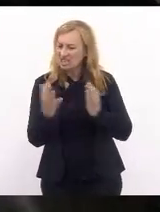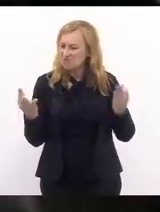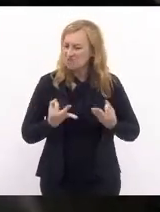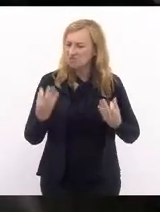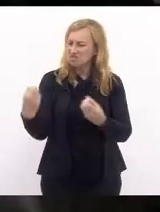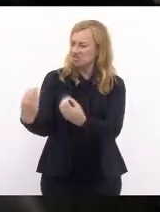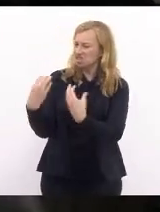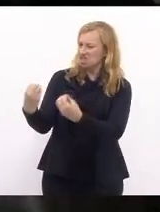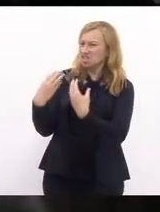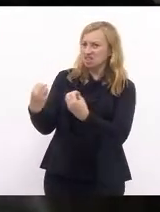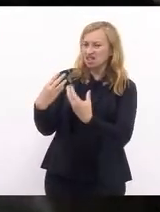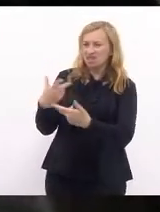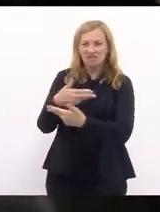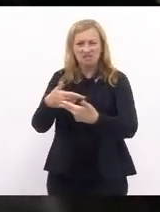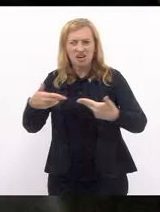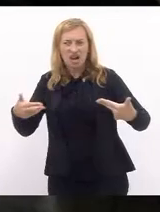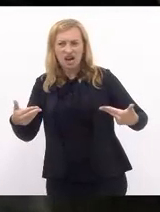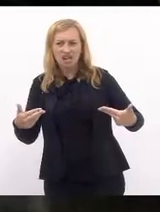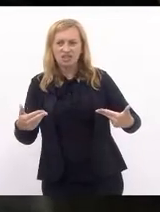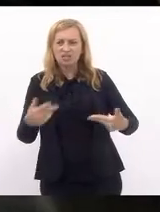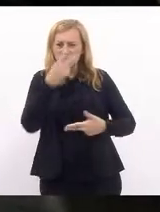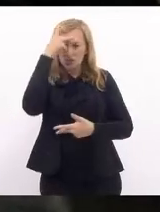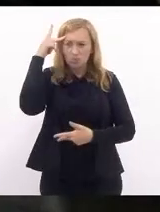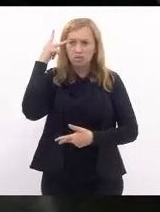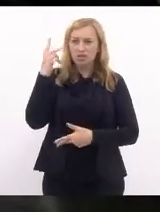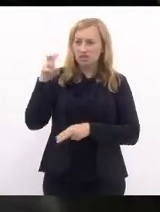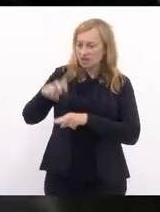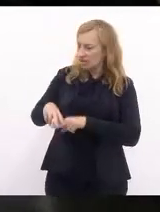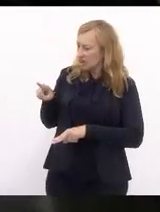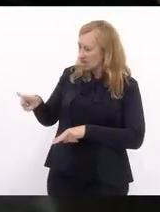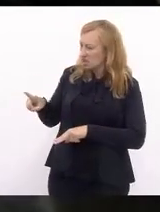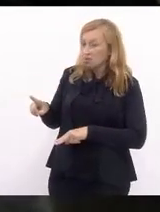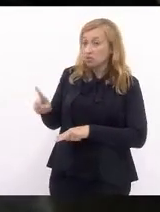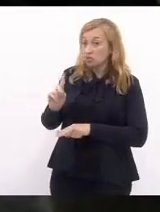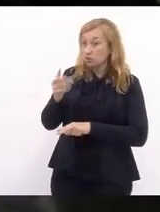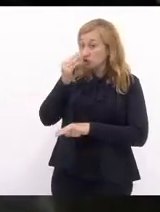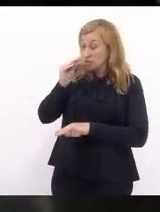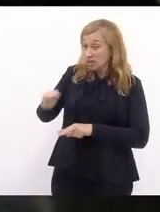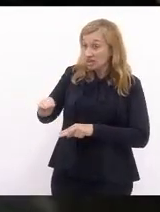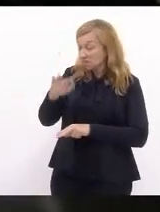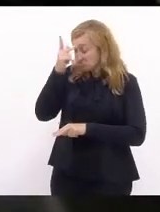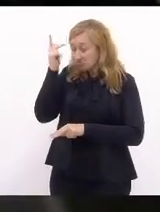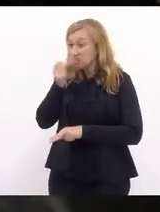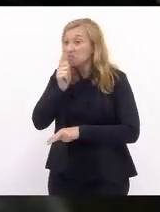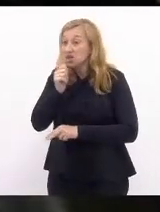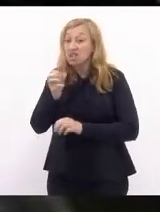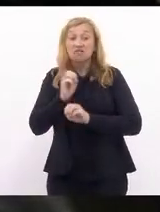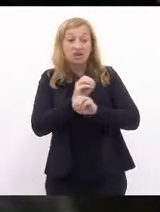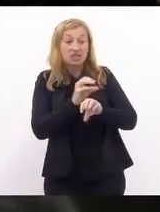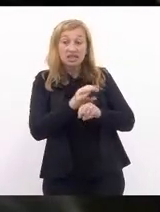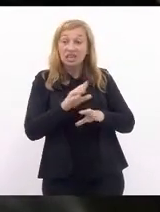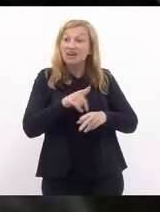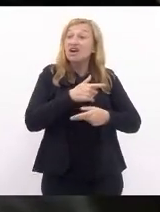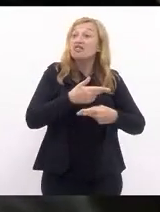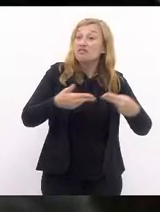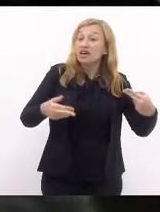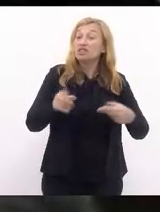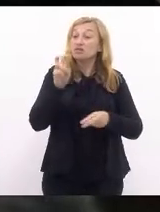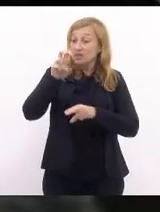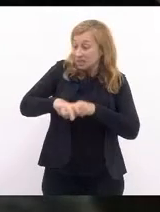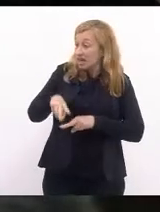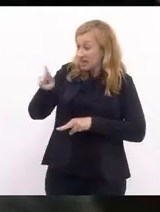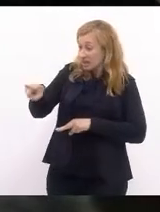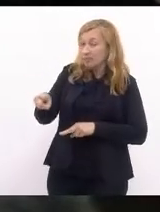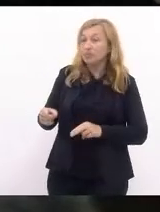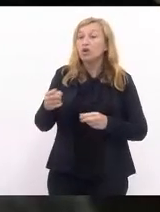casa ensinado a muito de passado que passaram pela sua cadeira sem desmerecer ninguém e tem ensinada a muitos que vão sentar nessa nessa cadeira